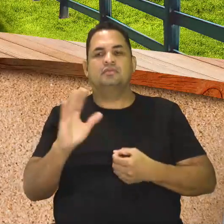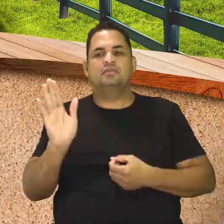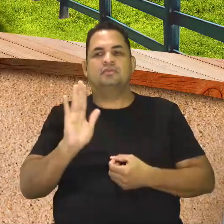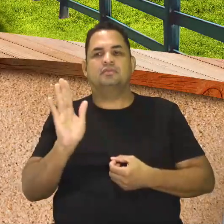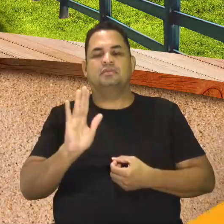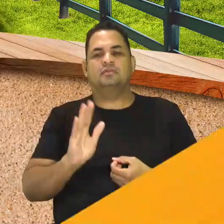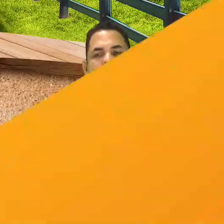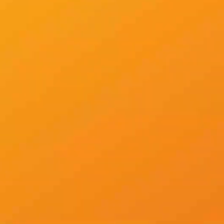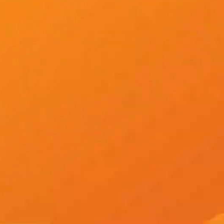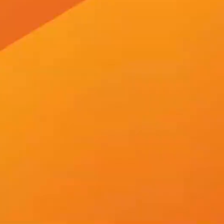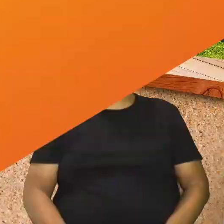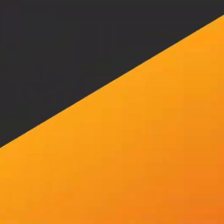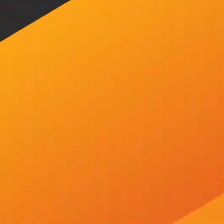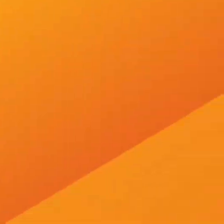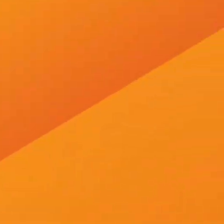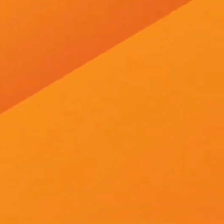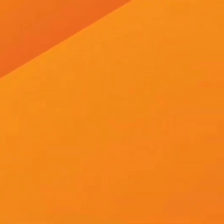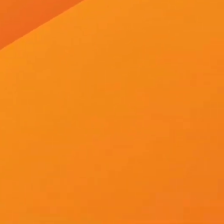Tchau!